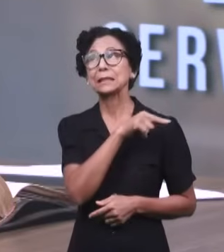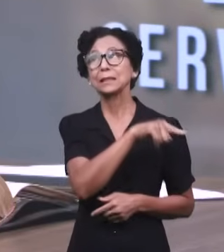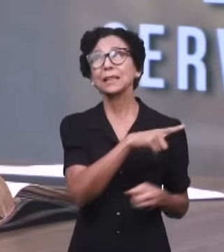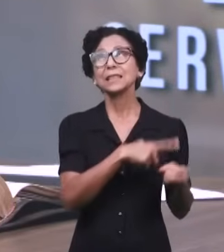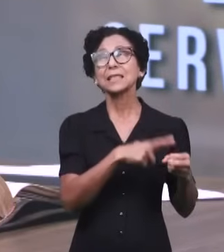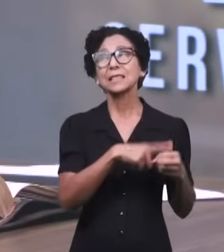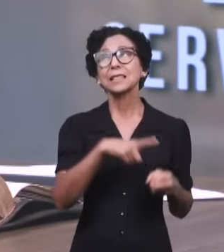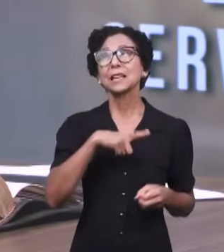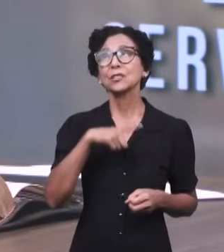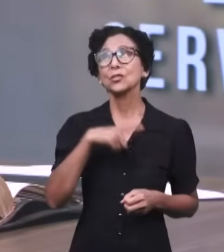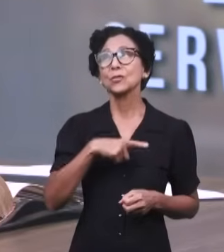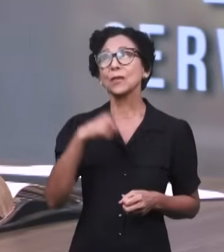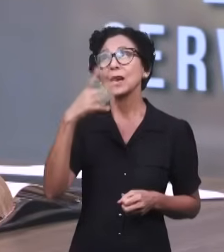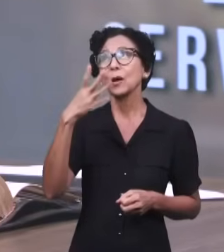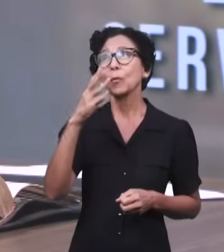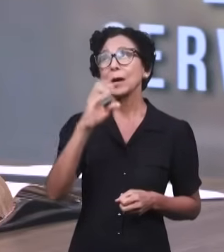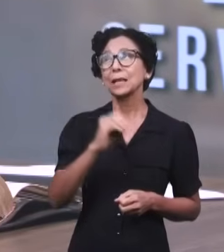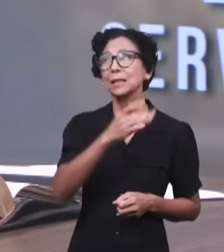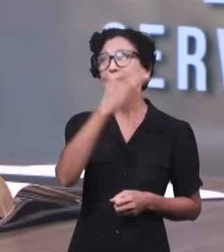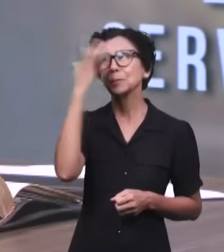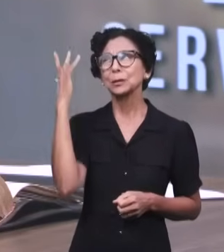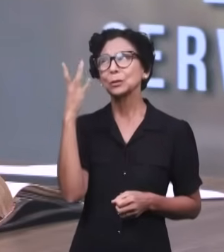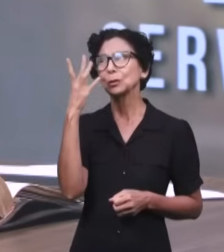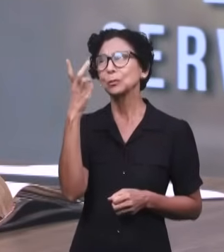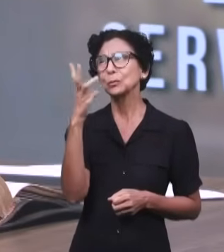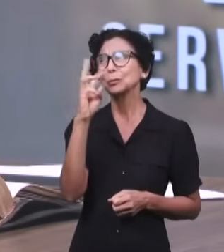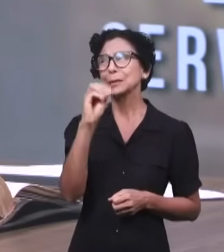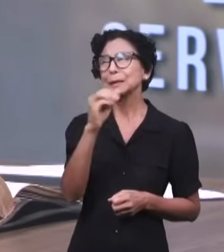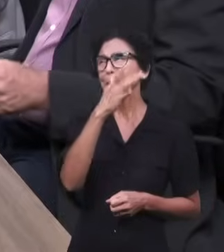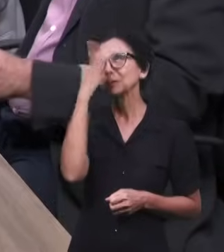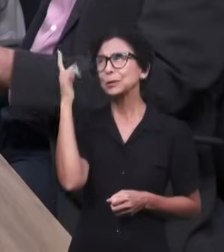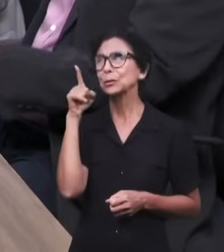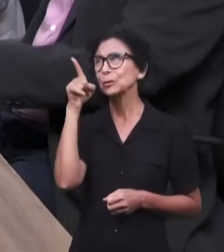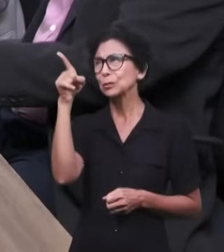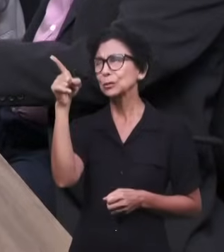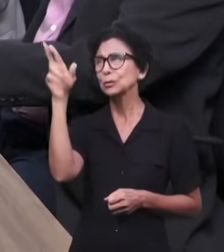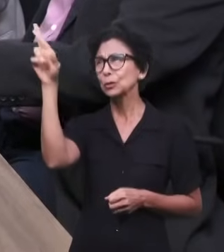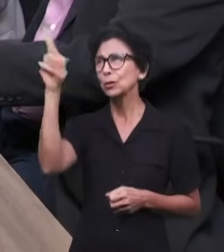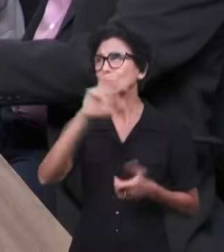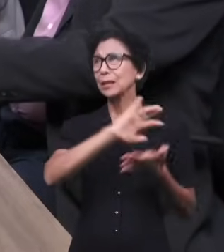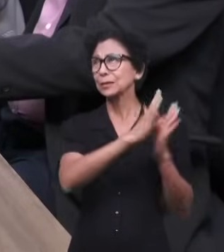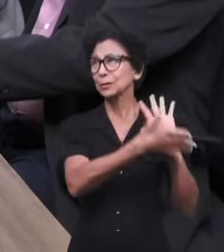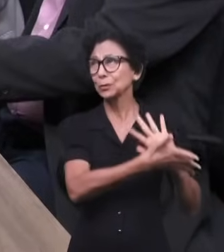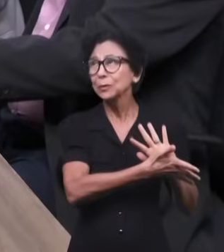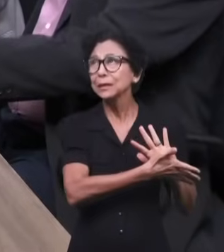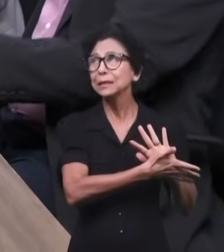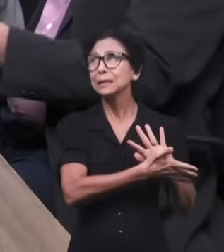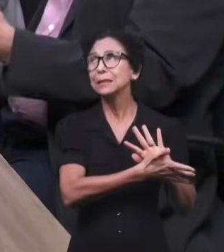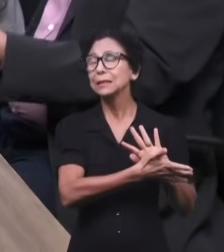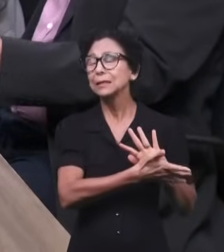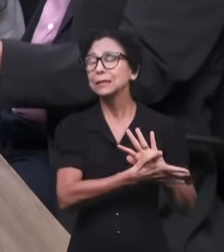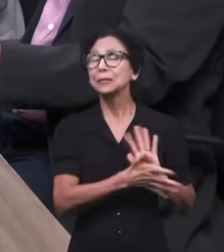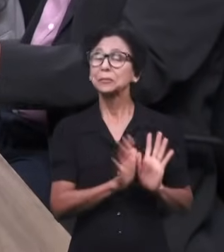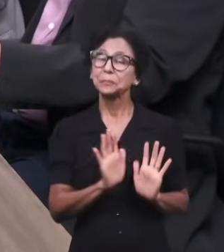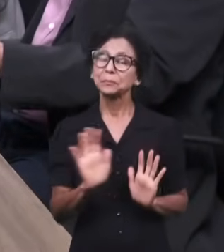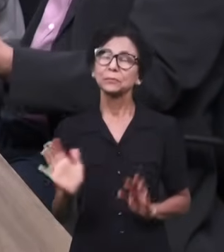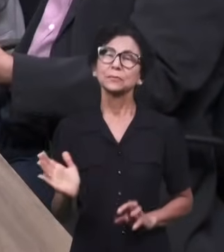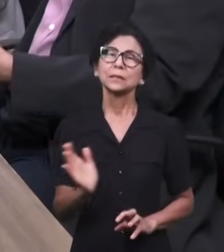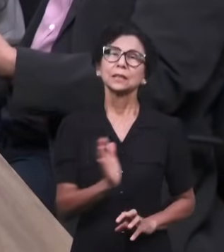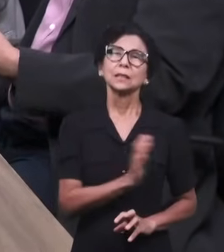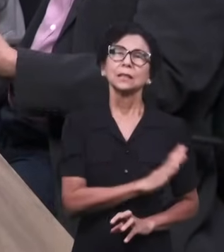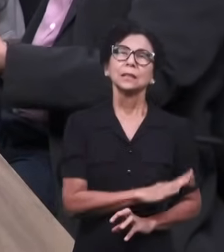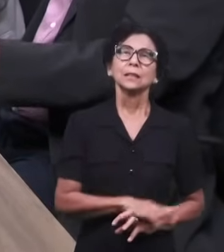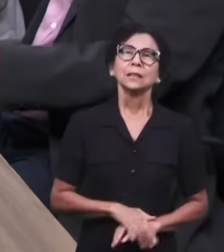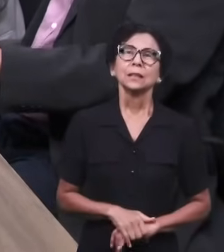Deus está disposto a abençoar. Escapa-te para a salvação. Não, o Josias falou, né? O filho vem, né?